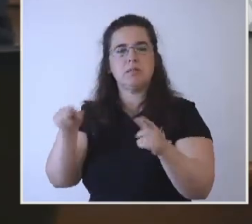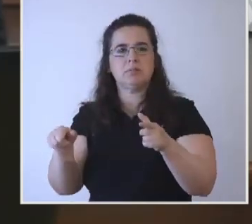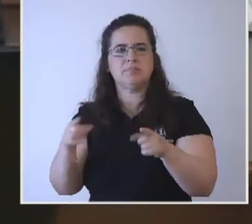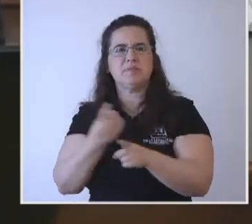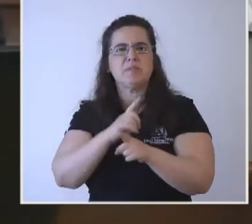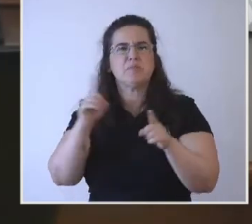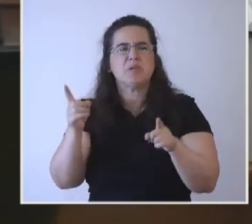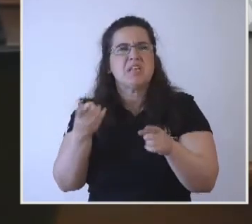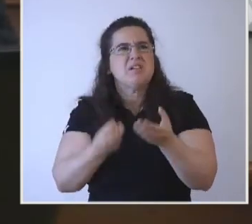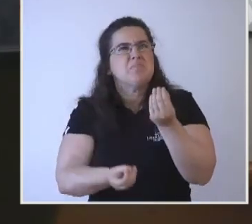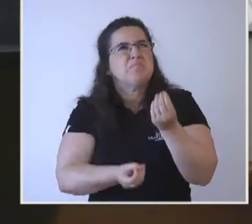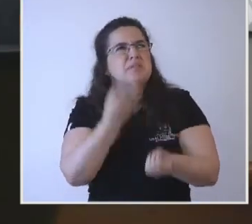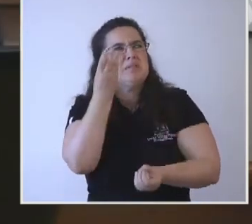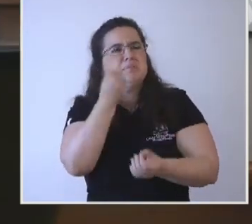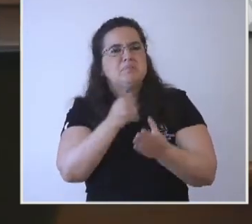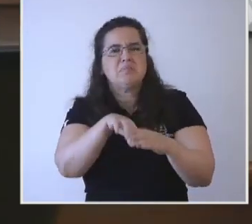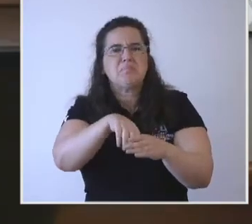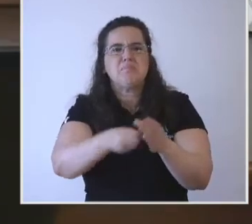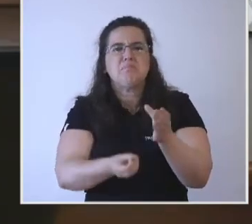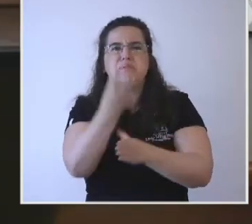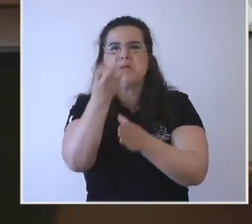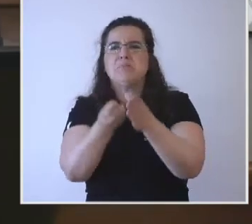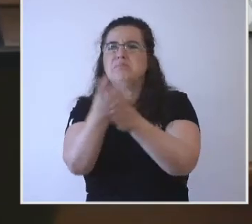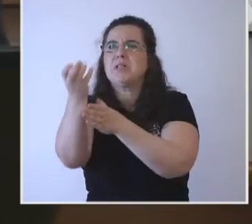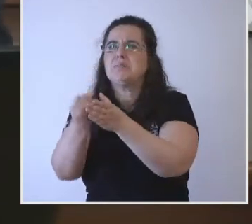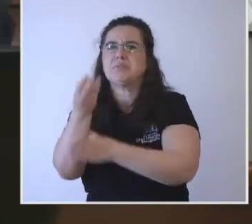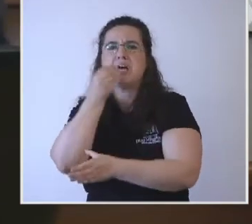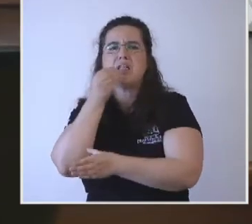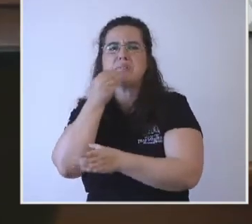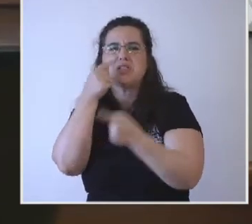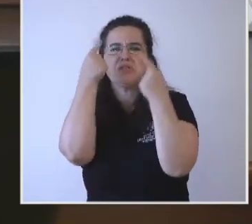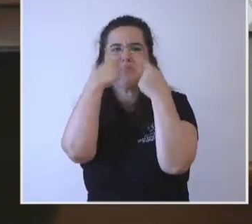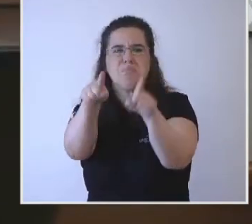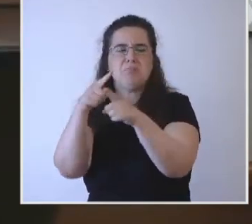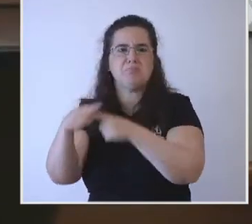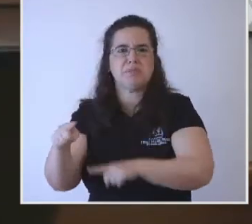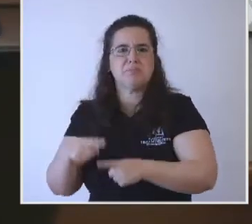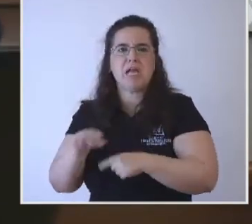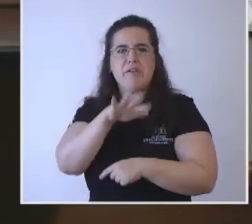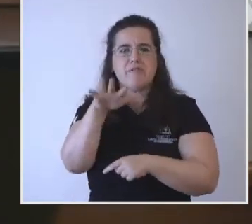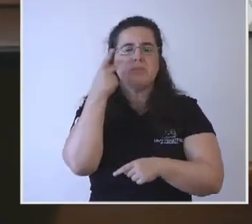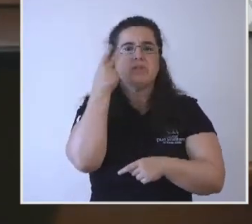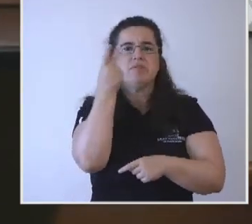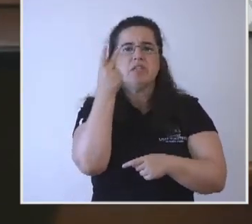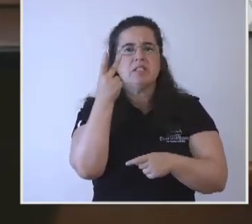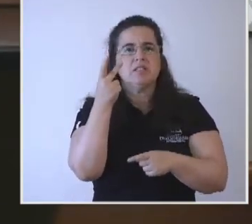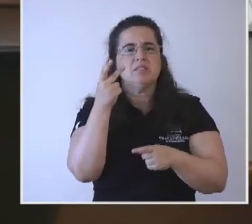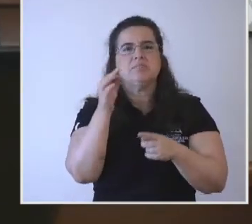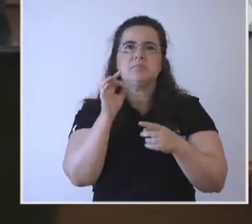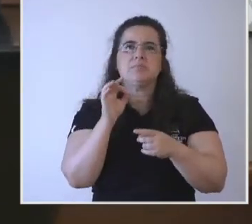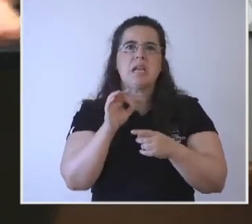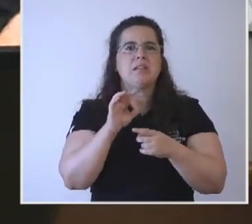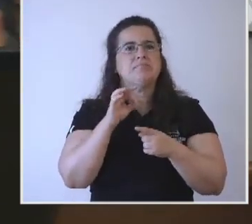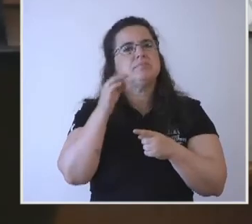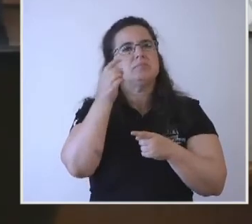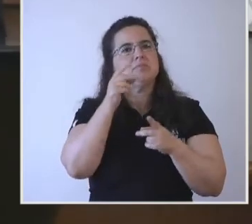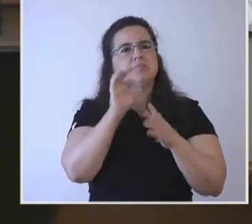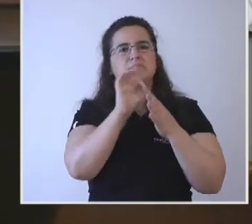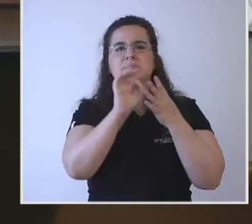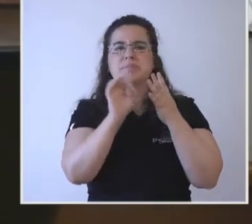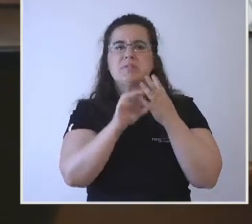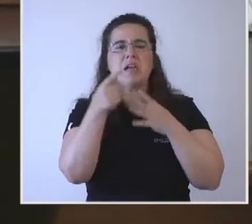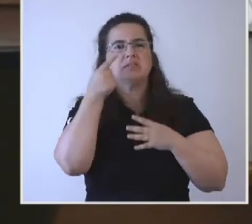a inventar os nossos regimes, a inventar formas de viver e estilos de vida que não são